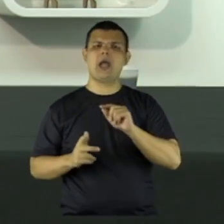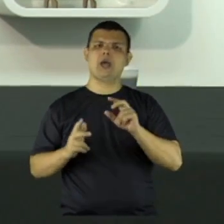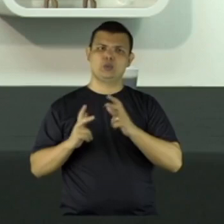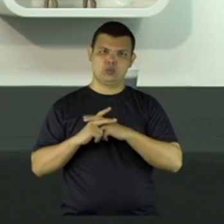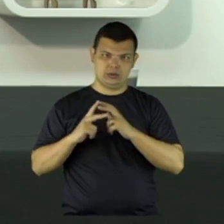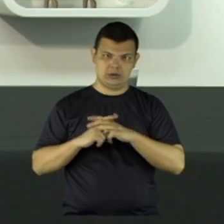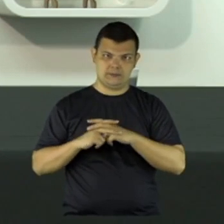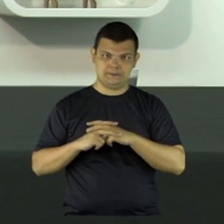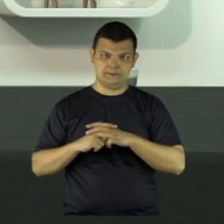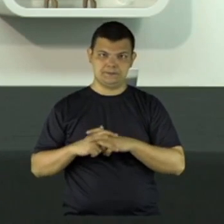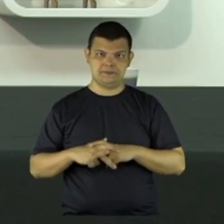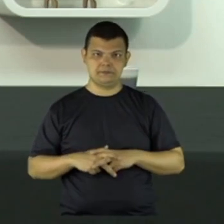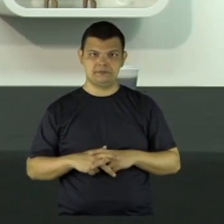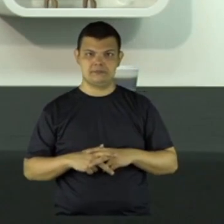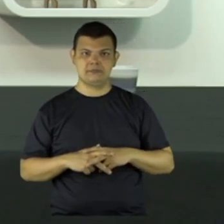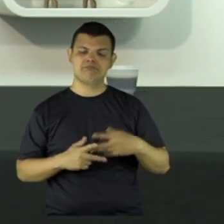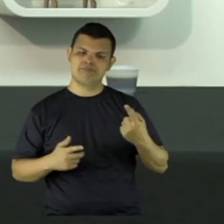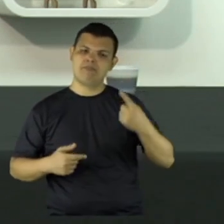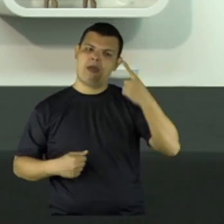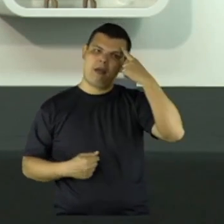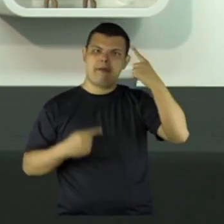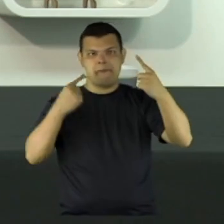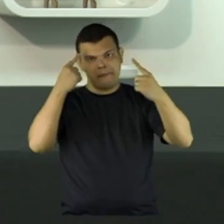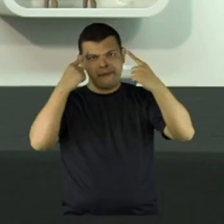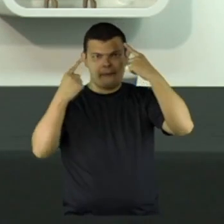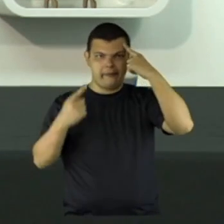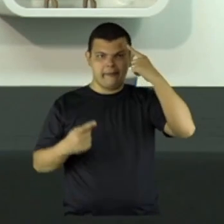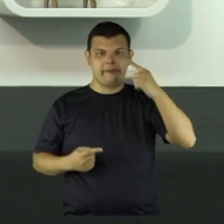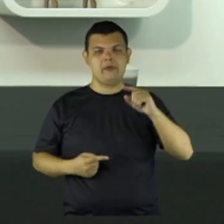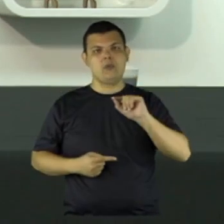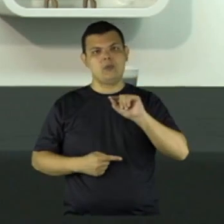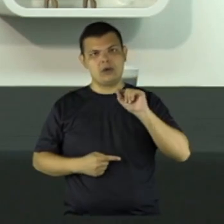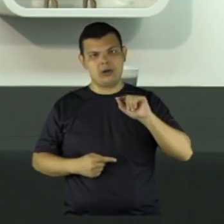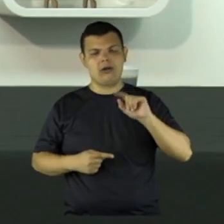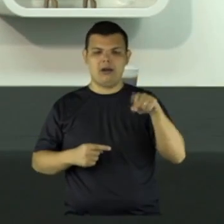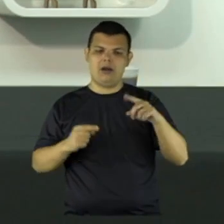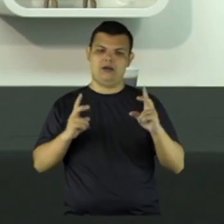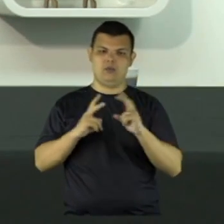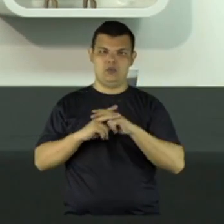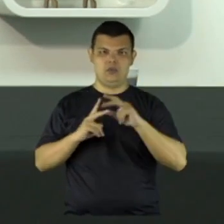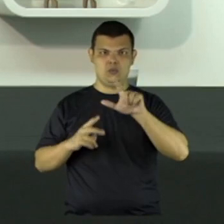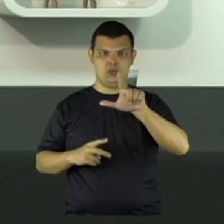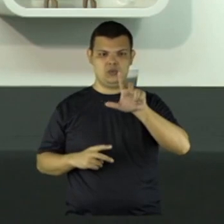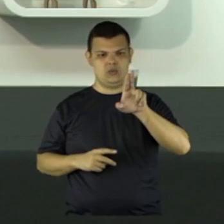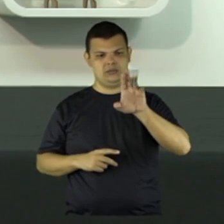Então, a gente consegue relembrar o que é uma